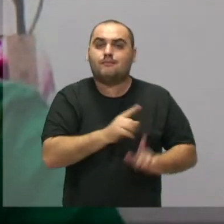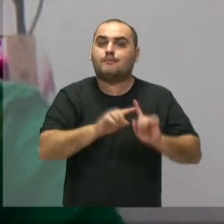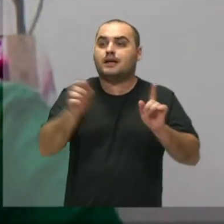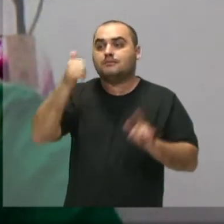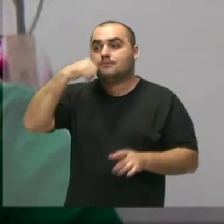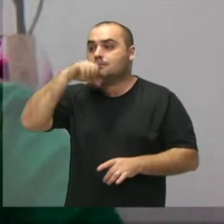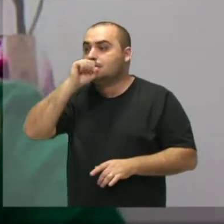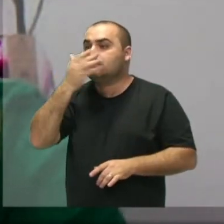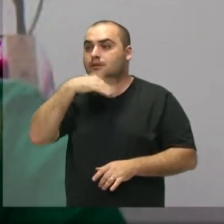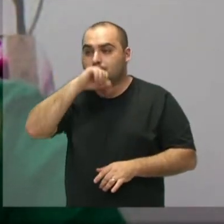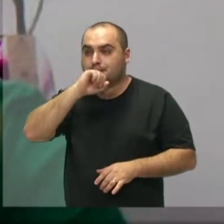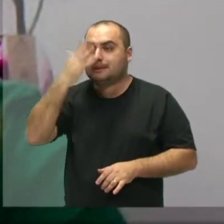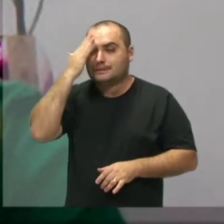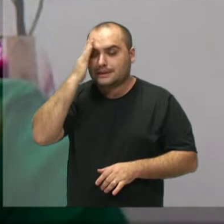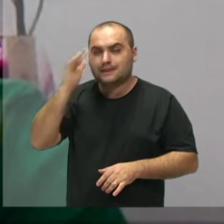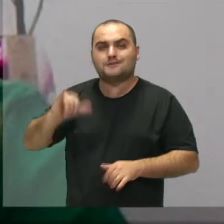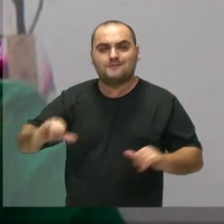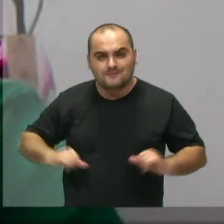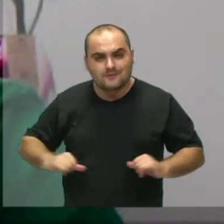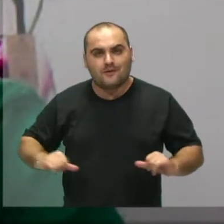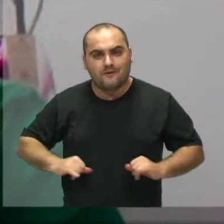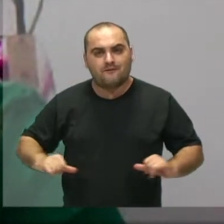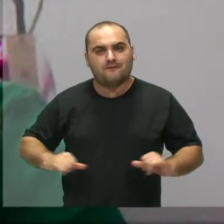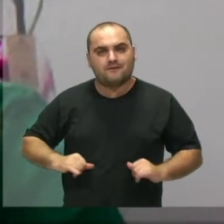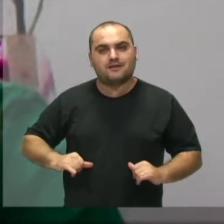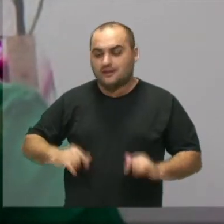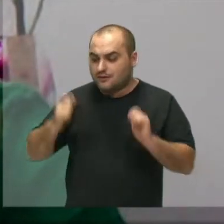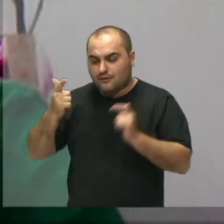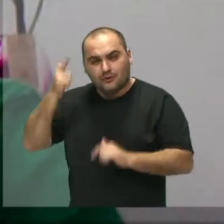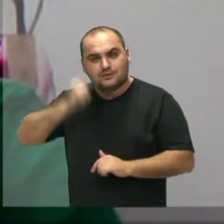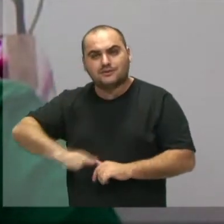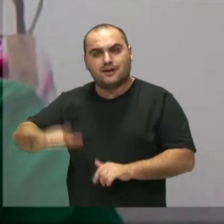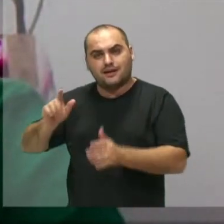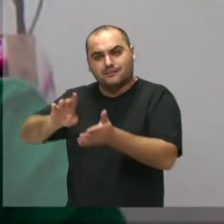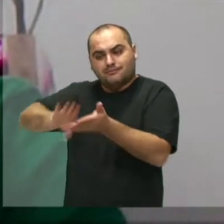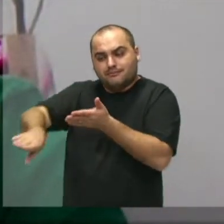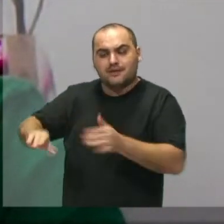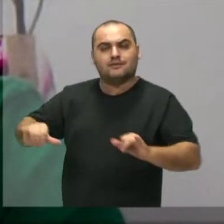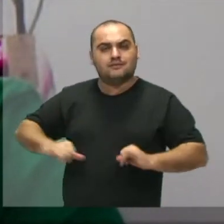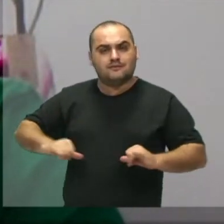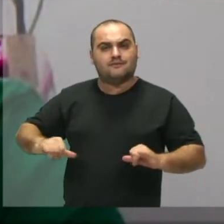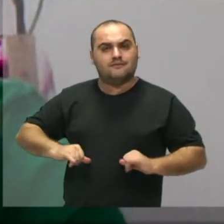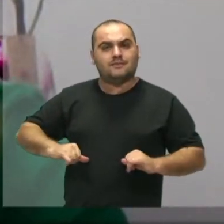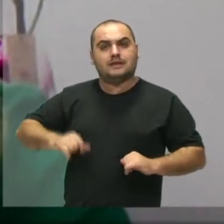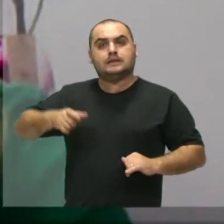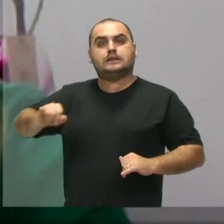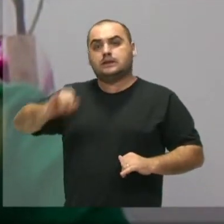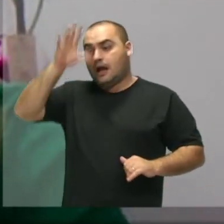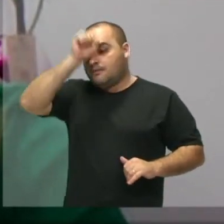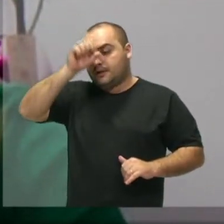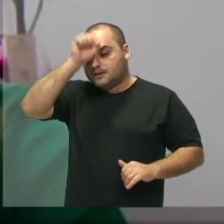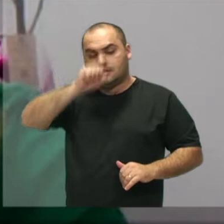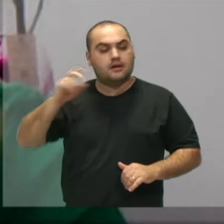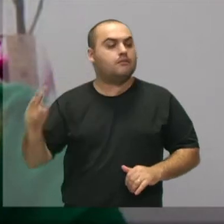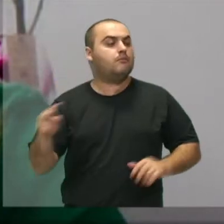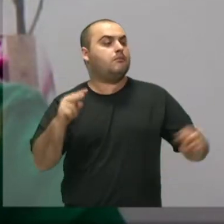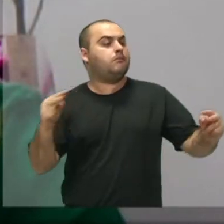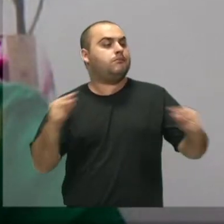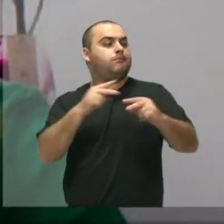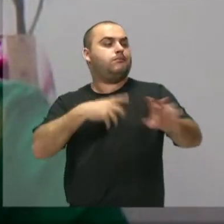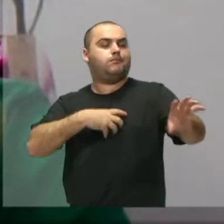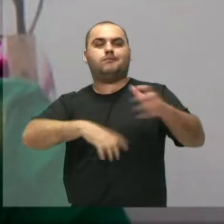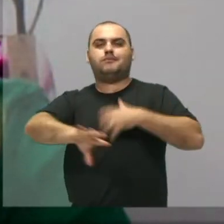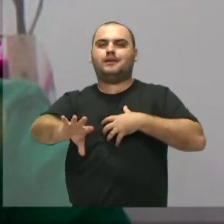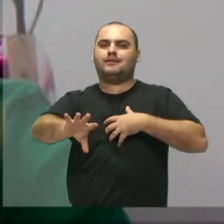e sofrem. E esse sofrimento é desnecessário se a gente aprendesse a olhar o outro como a gente quer ser olhado,